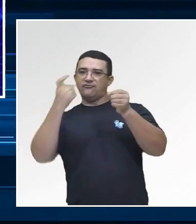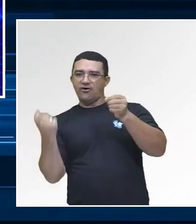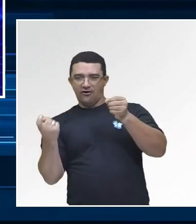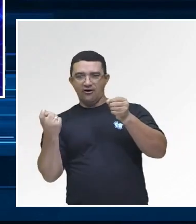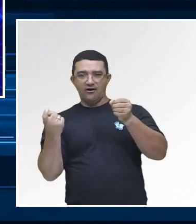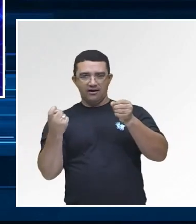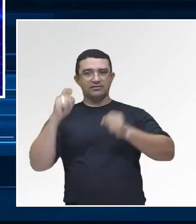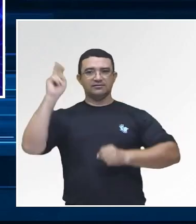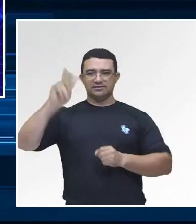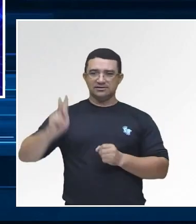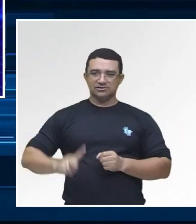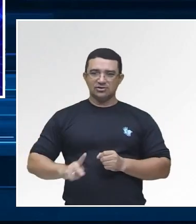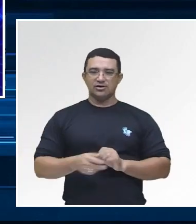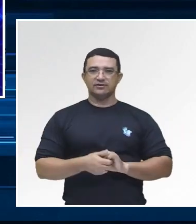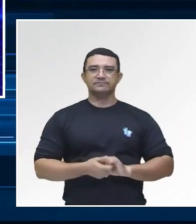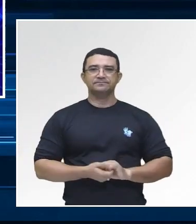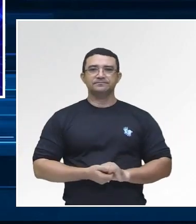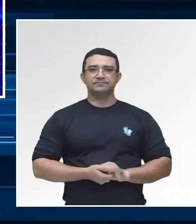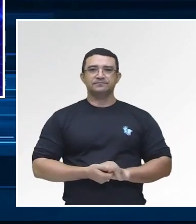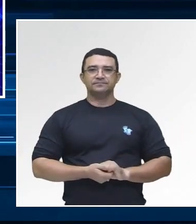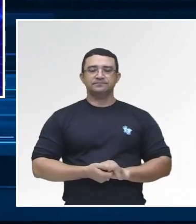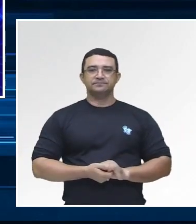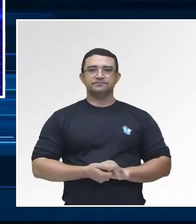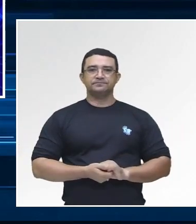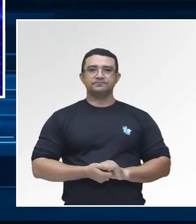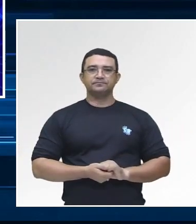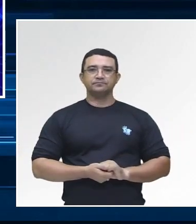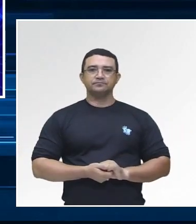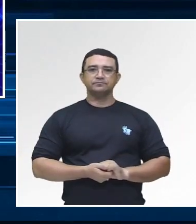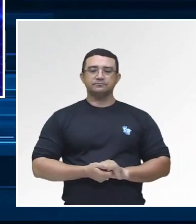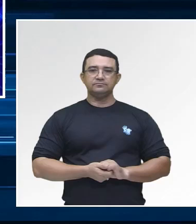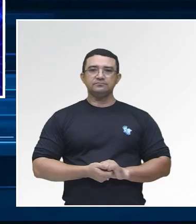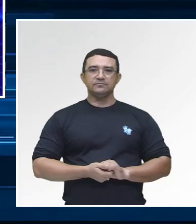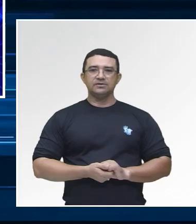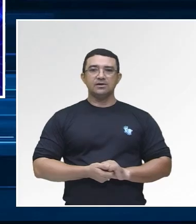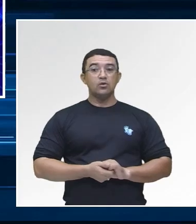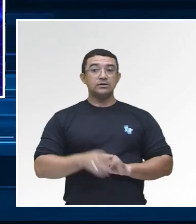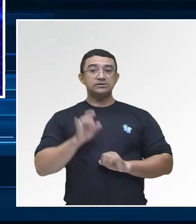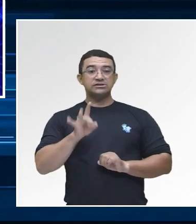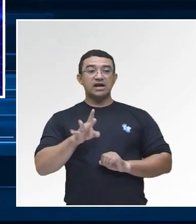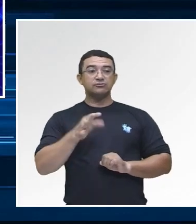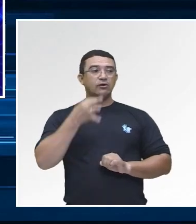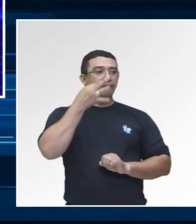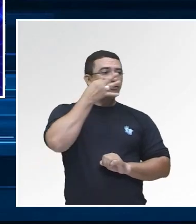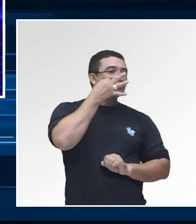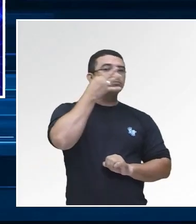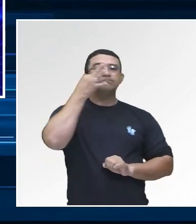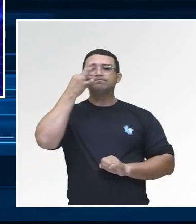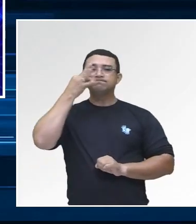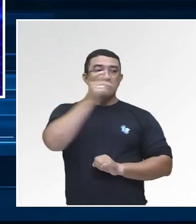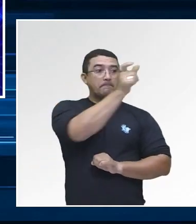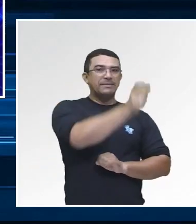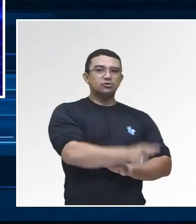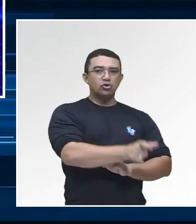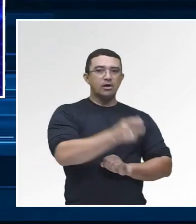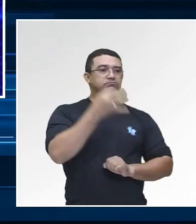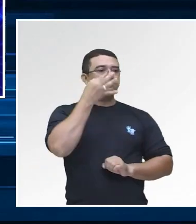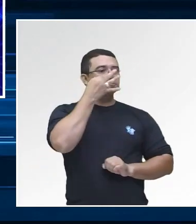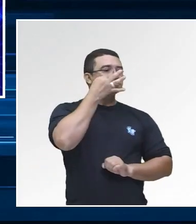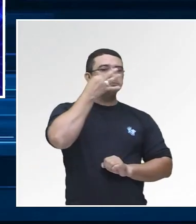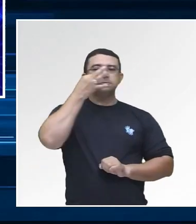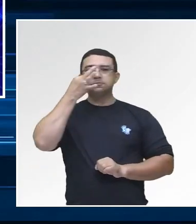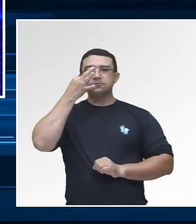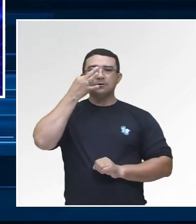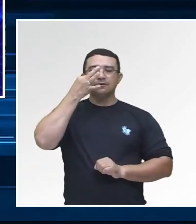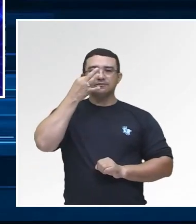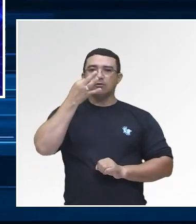lá envolvido nos acontecimentos. Ele estava só observando. Por isso,